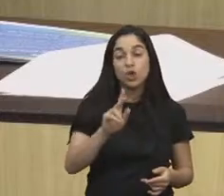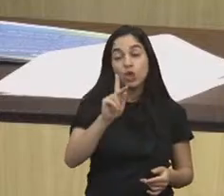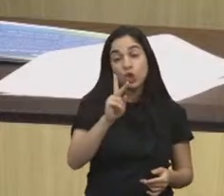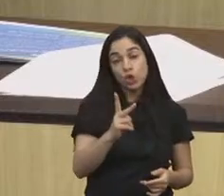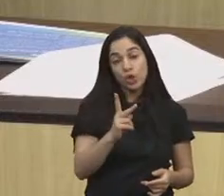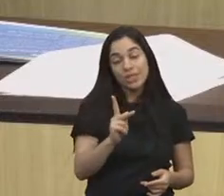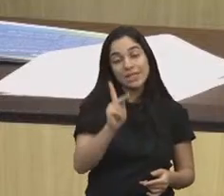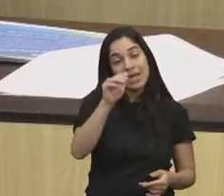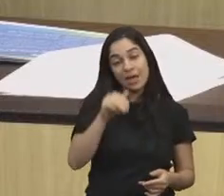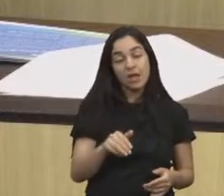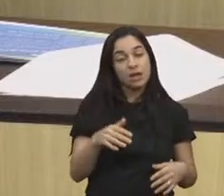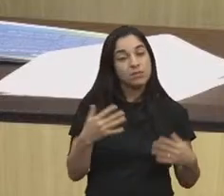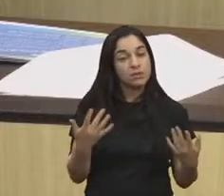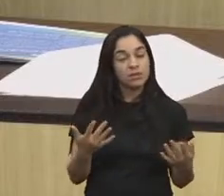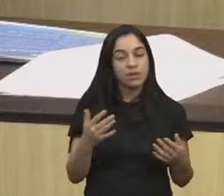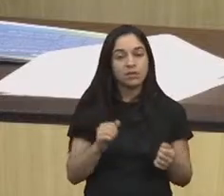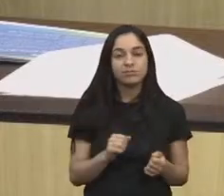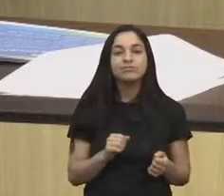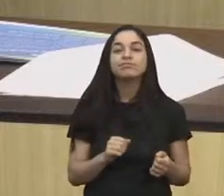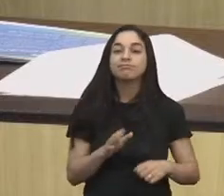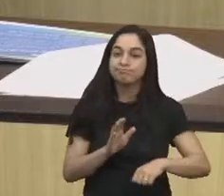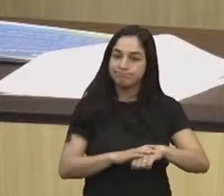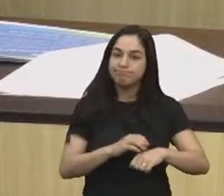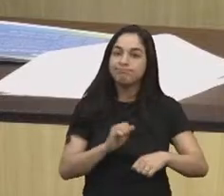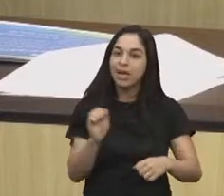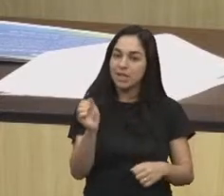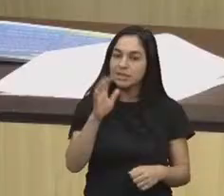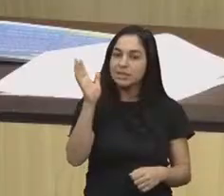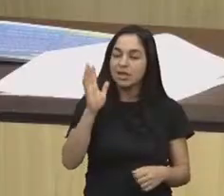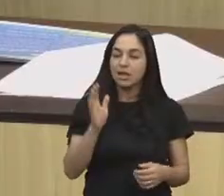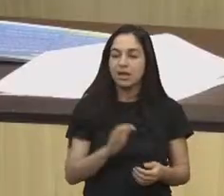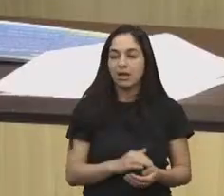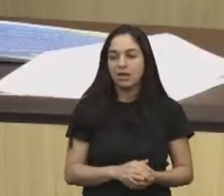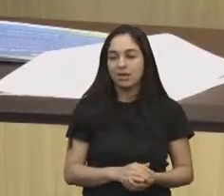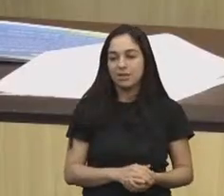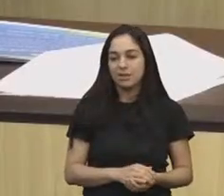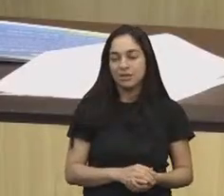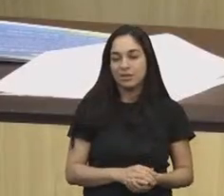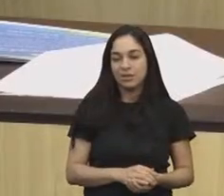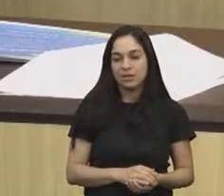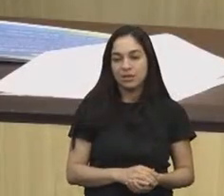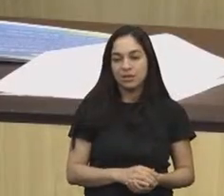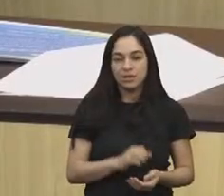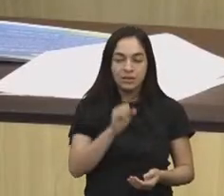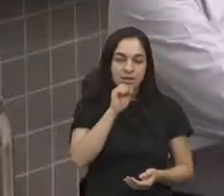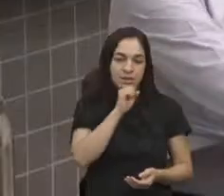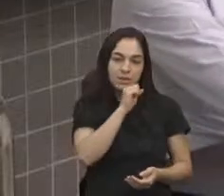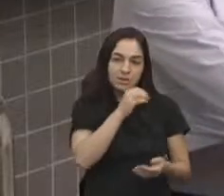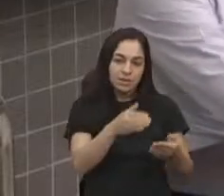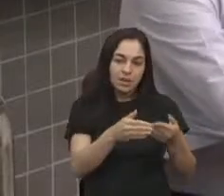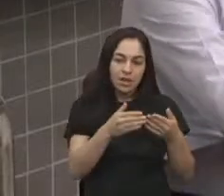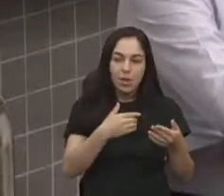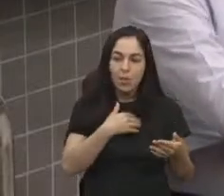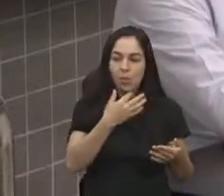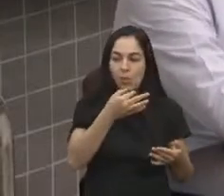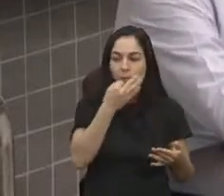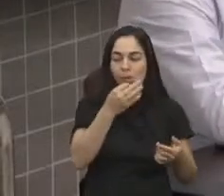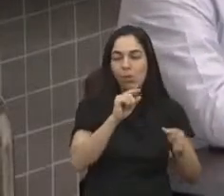final o moi fica mais caro que o peixe. Seu Farni, só contribuir um